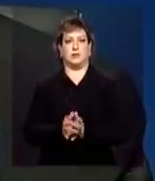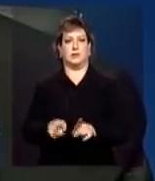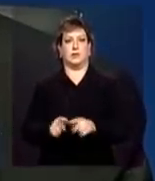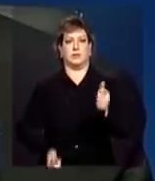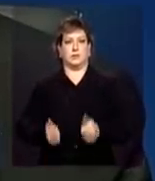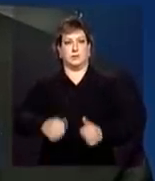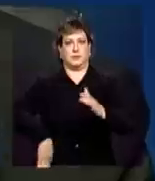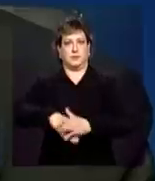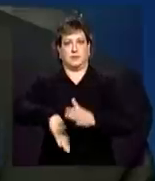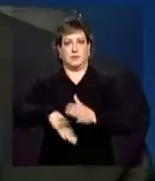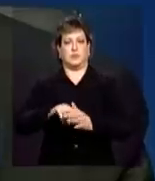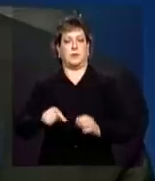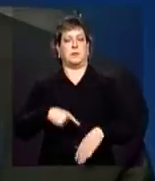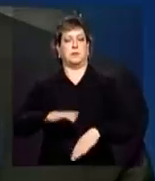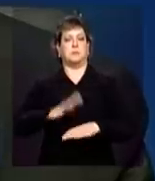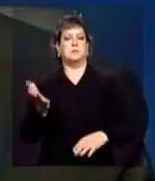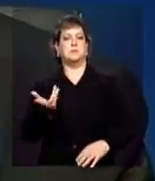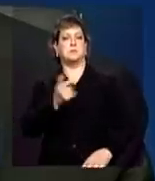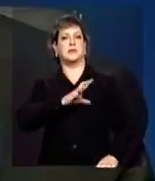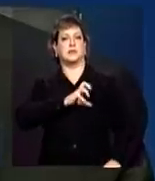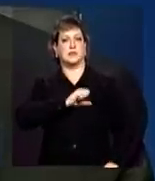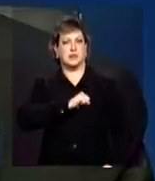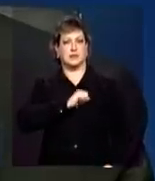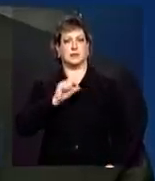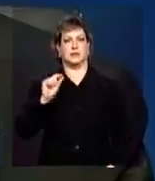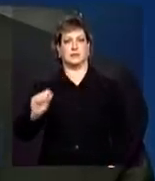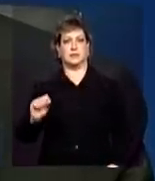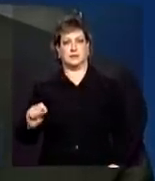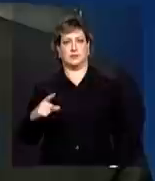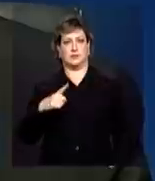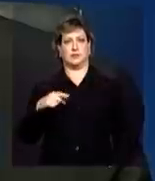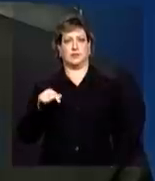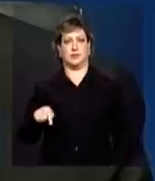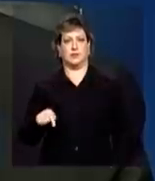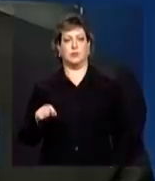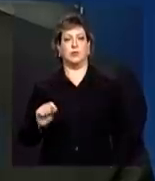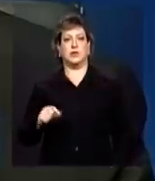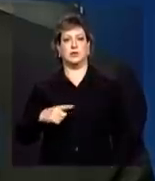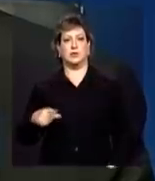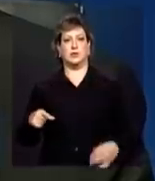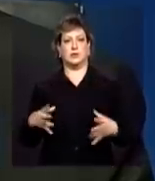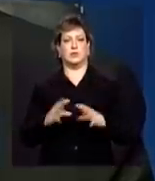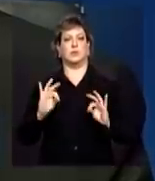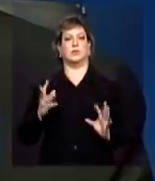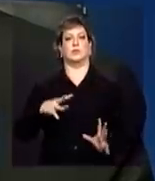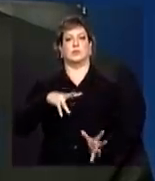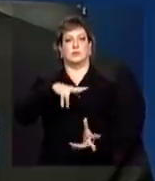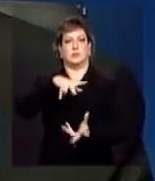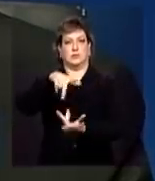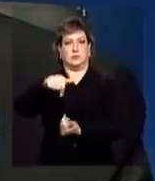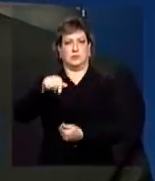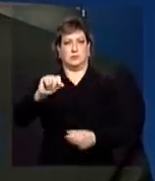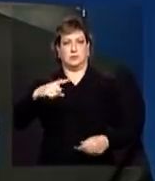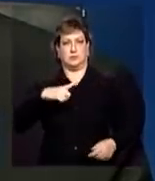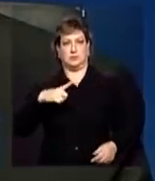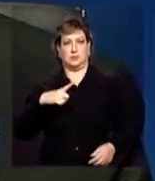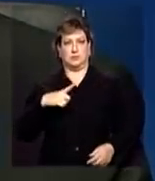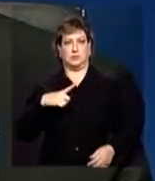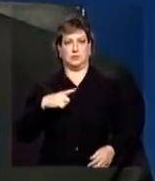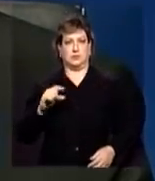mais querido de todo o planeta, que se realiza no Brasil